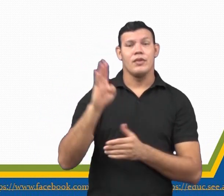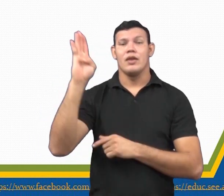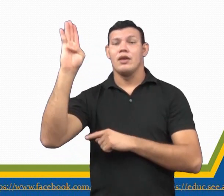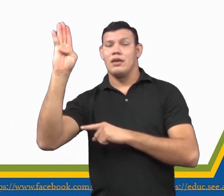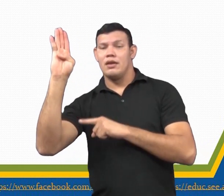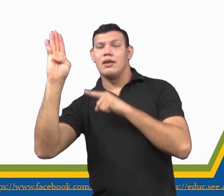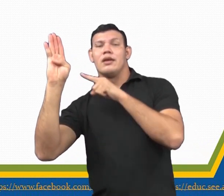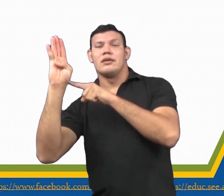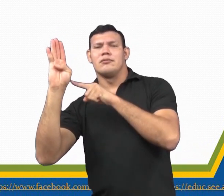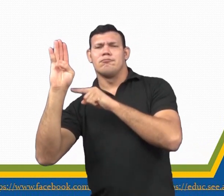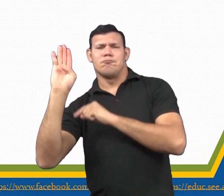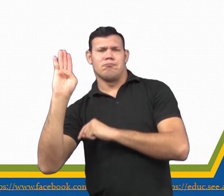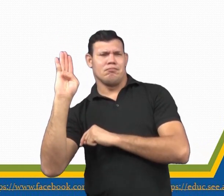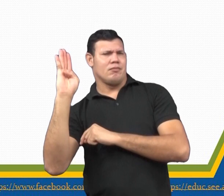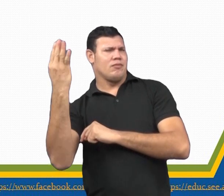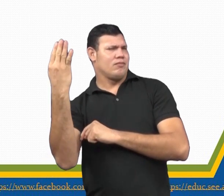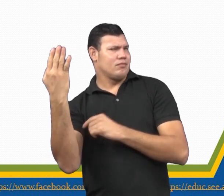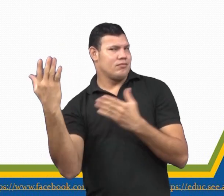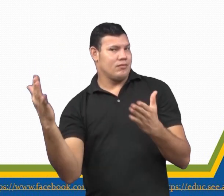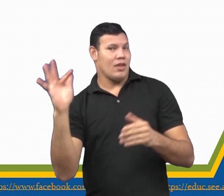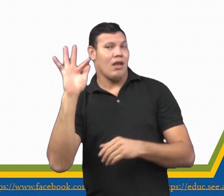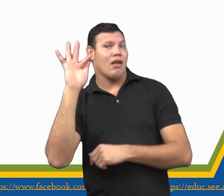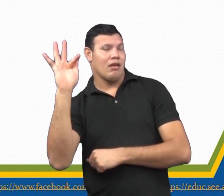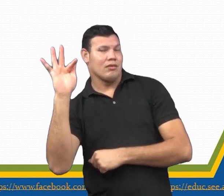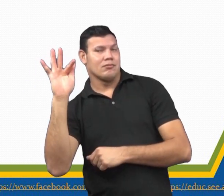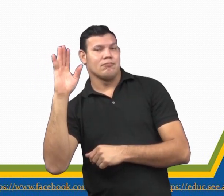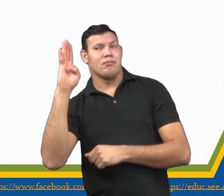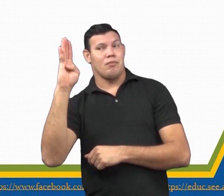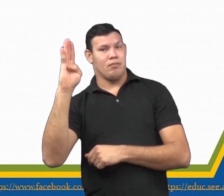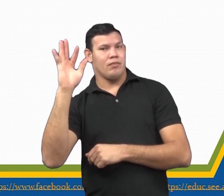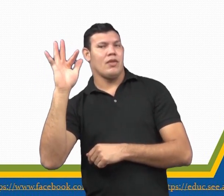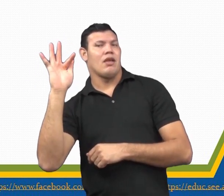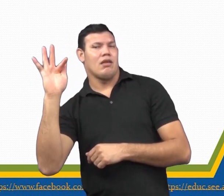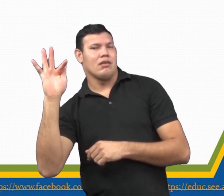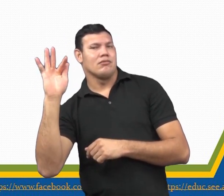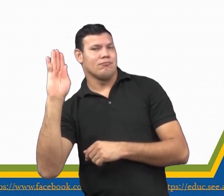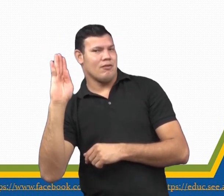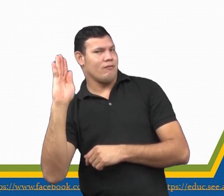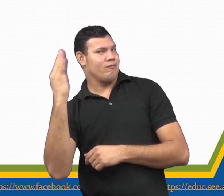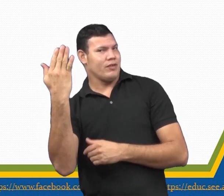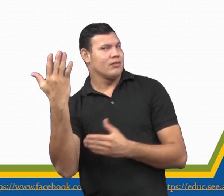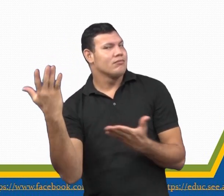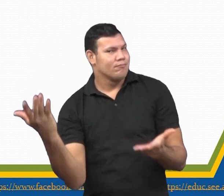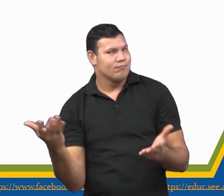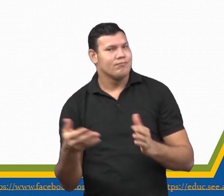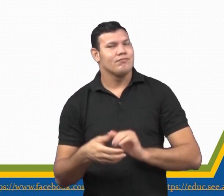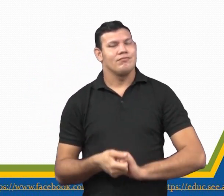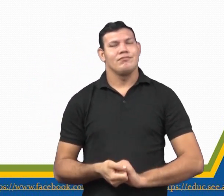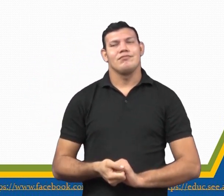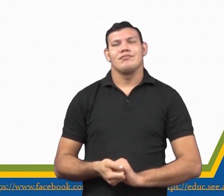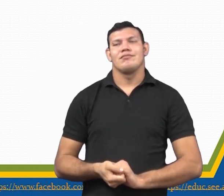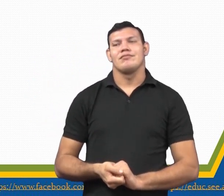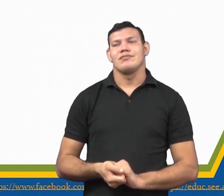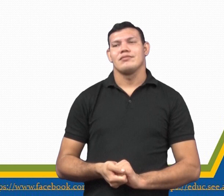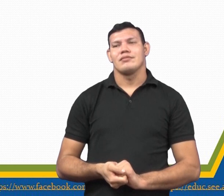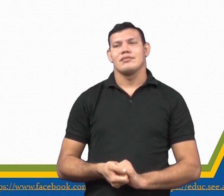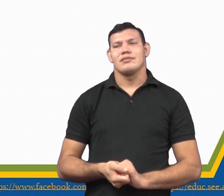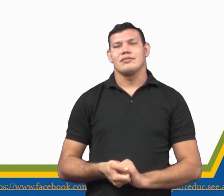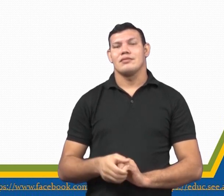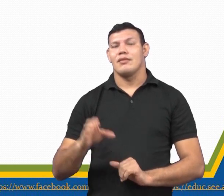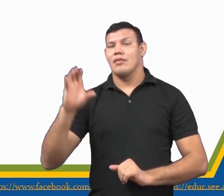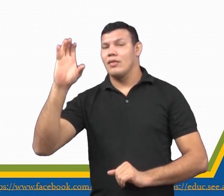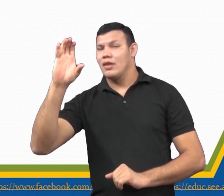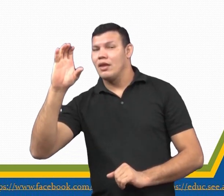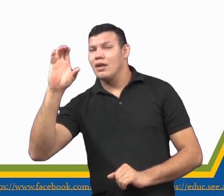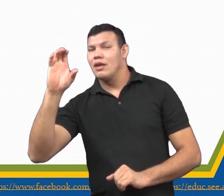é uma alternativa falsa, porque não está localizada no Oceano Atlântico, e sim no Oceano Pacífico. A